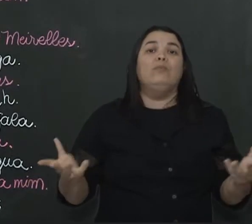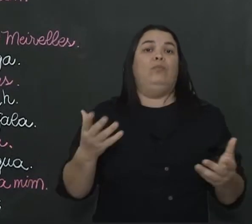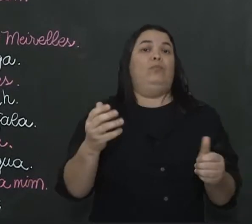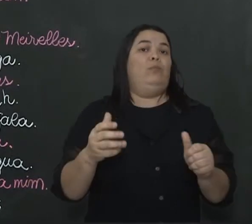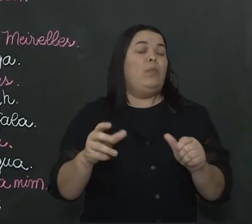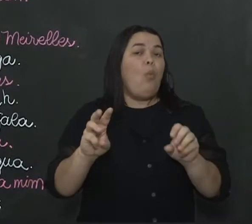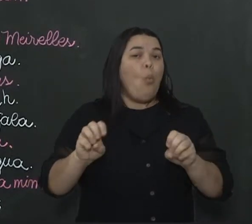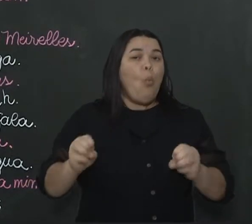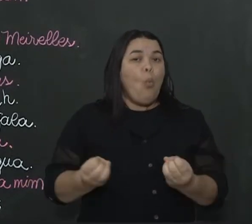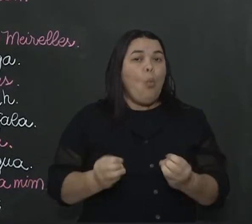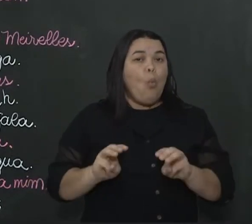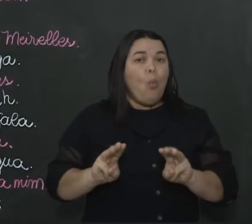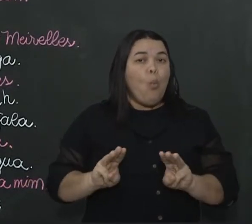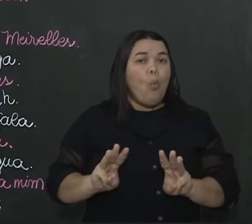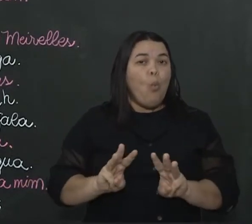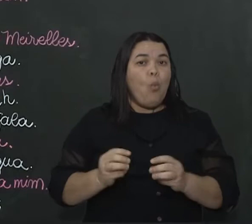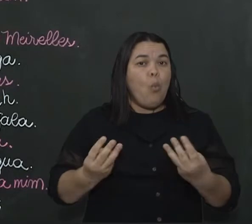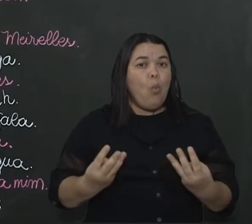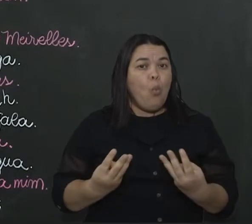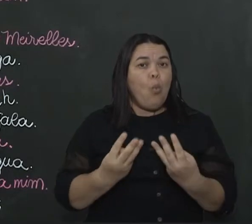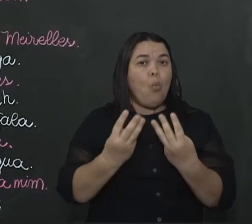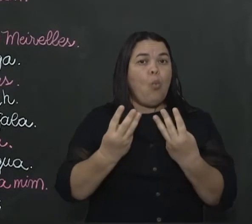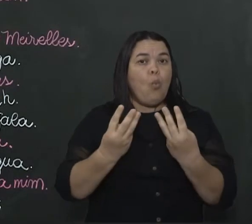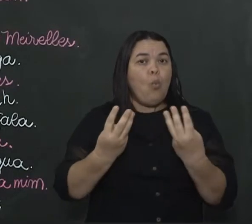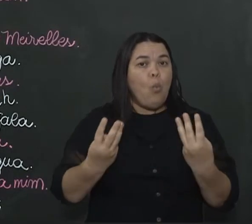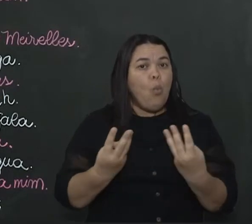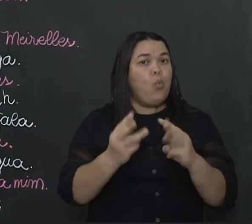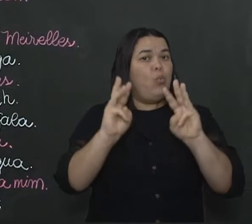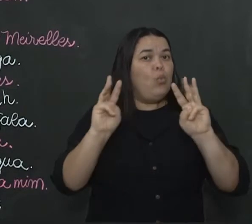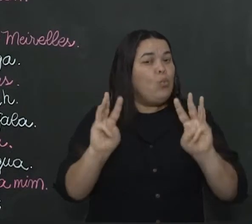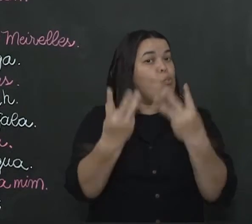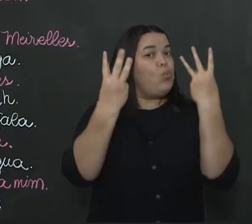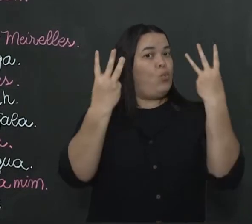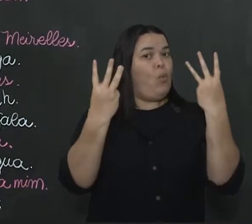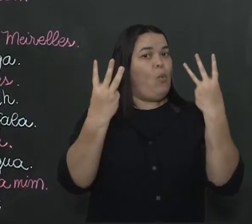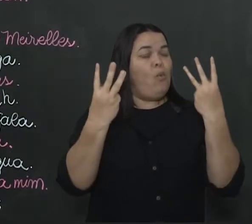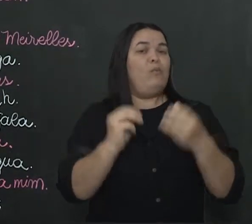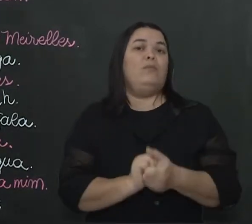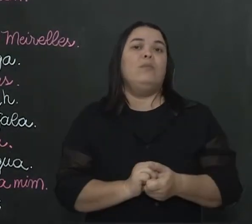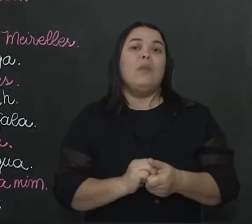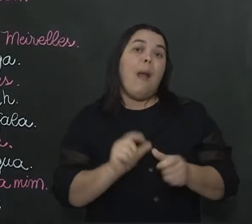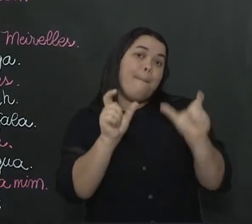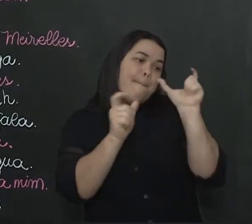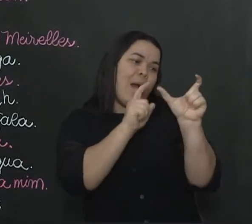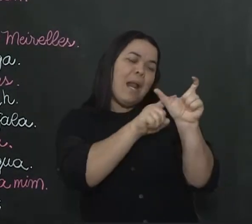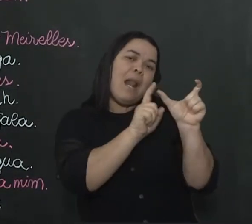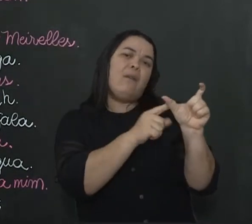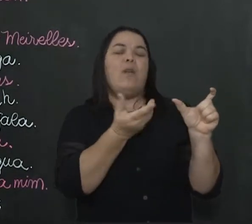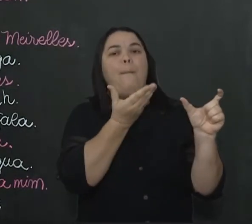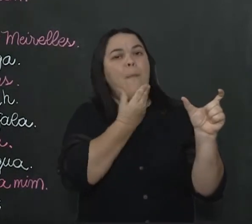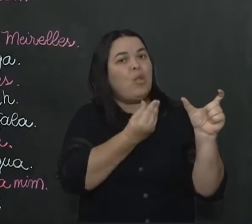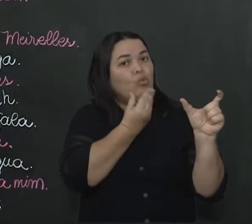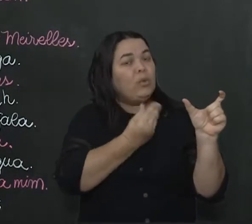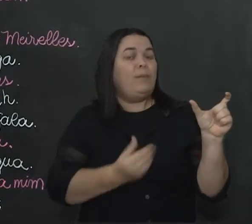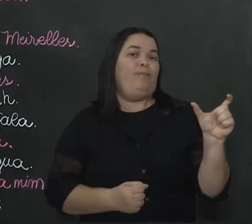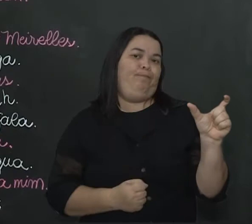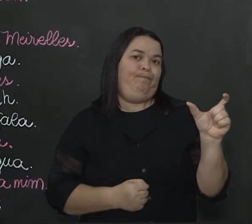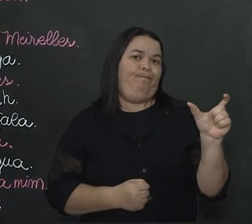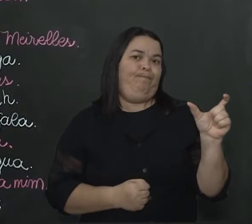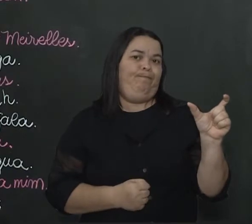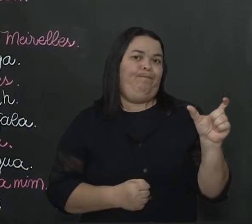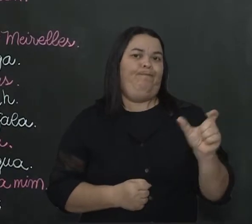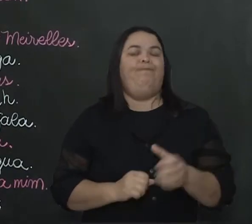verbo for um substantivo masculino e ocorre a expressão ao, se o complemento for um substantivo feminino,